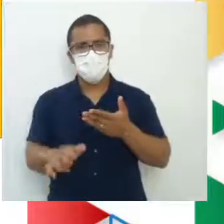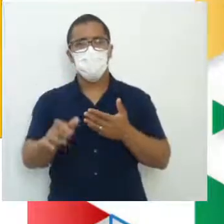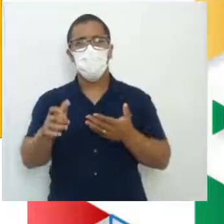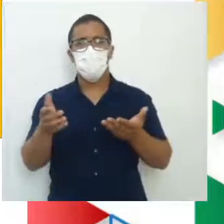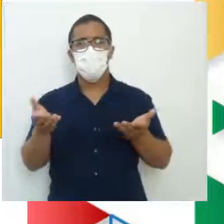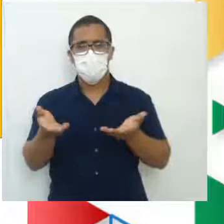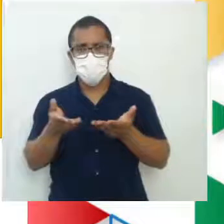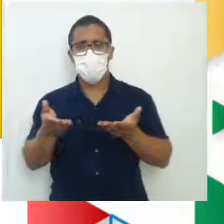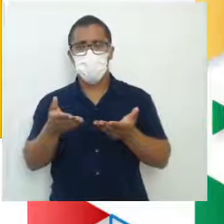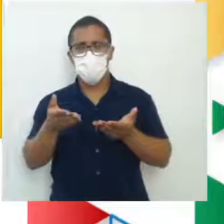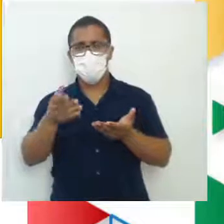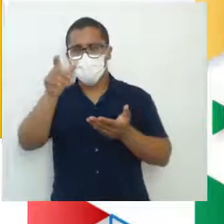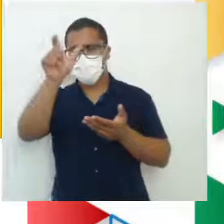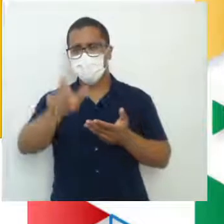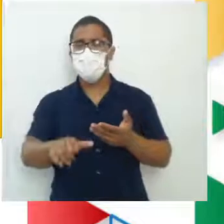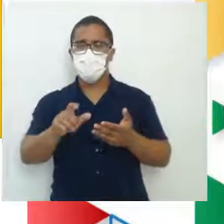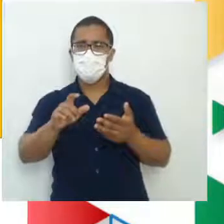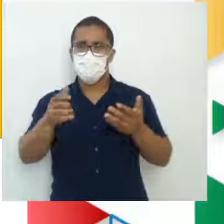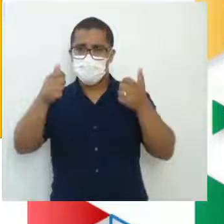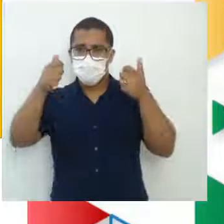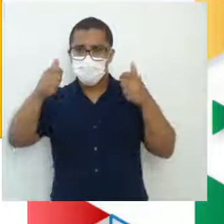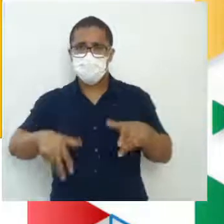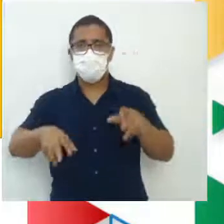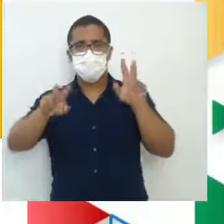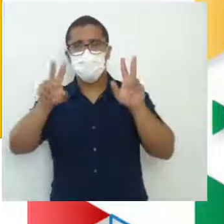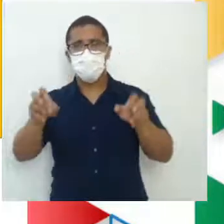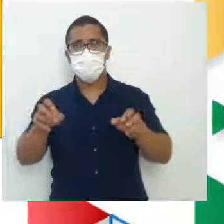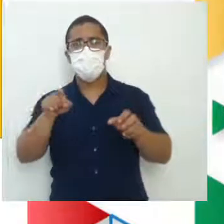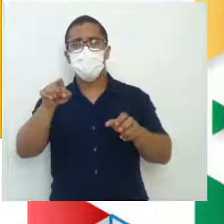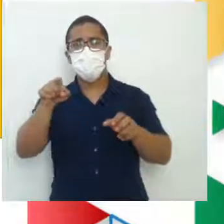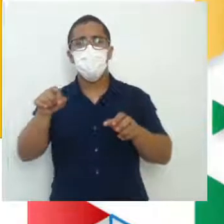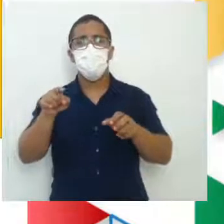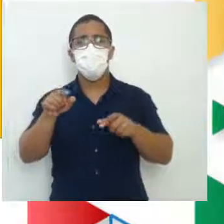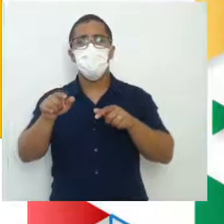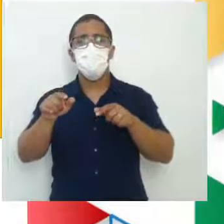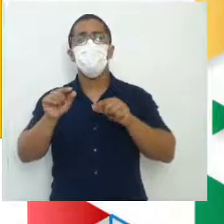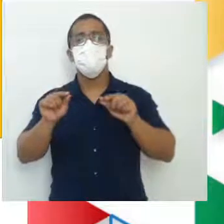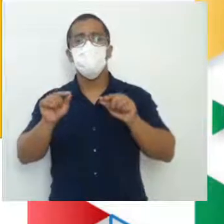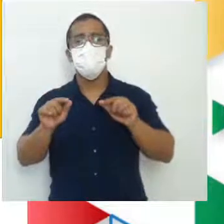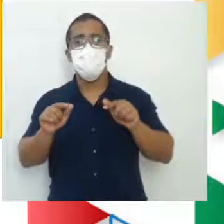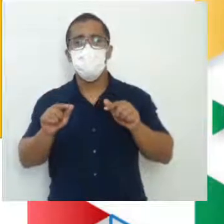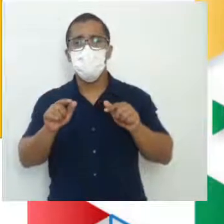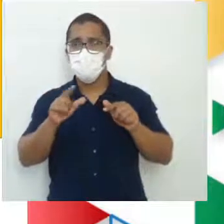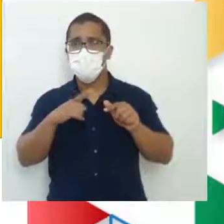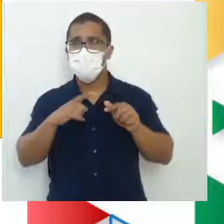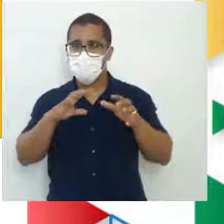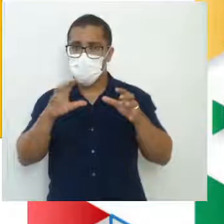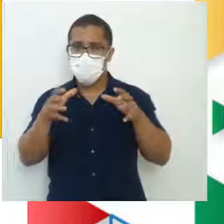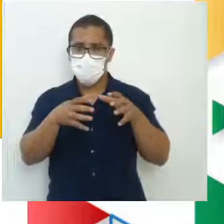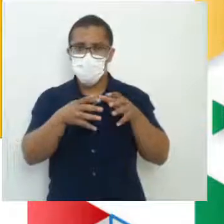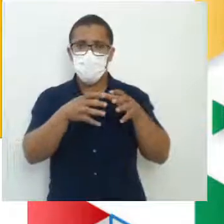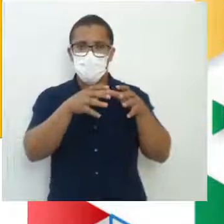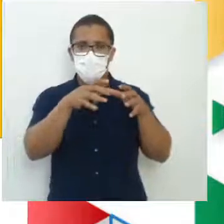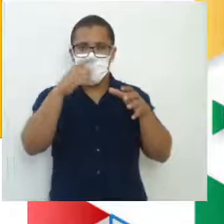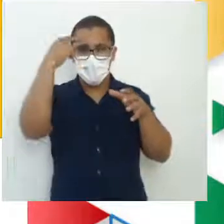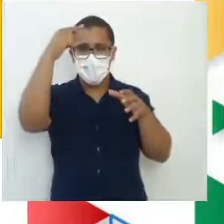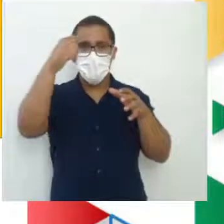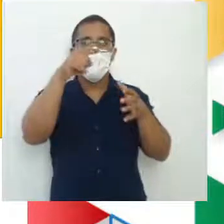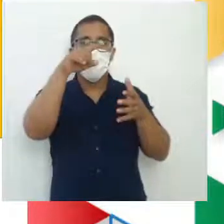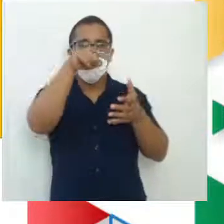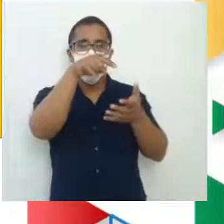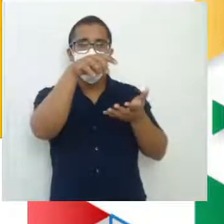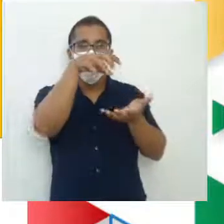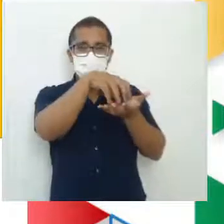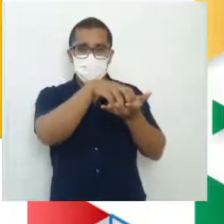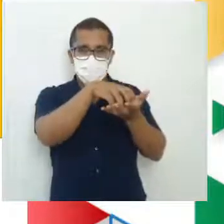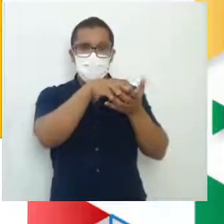hoje homenageada. E ela tinha uma missão. Em 58 deixou o núcleo Bandeirante, onde começara